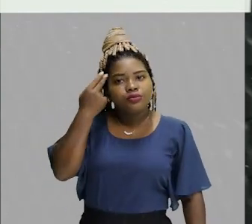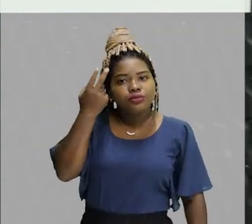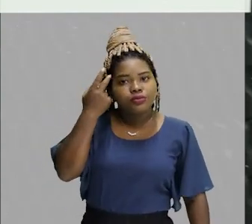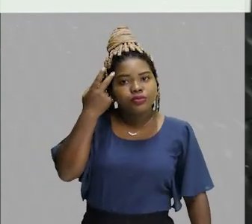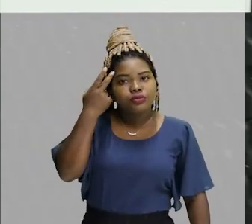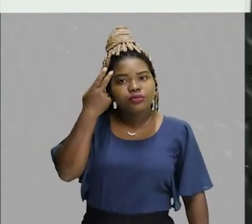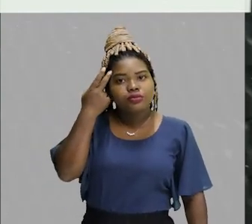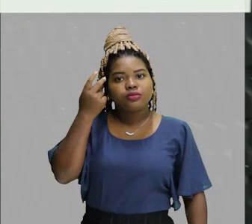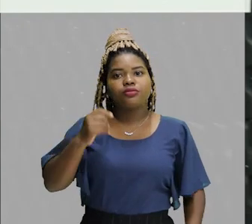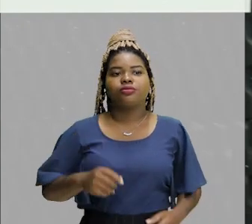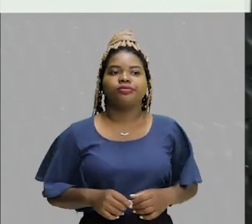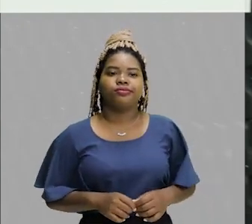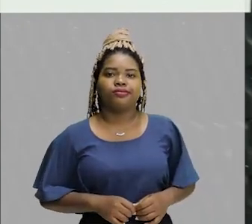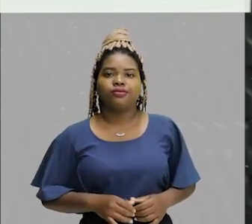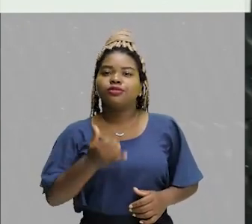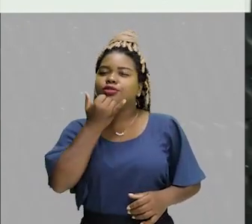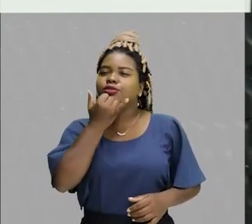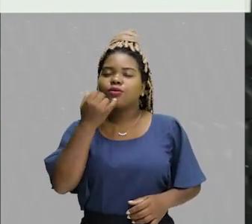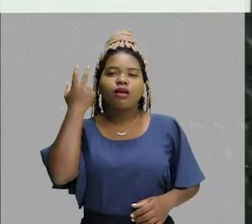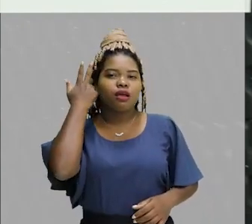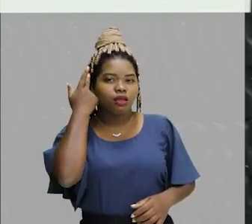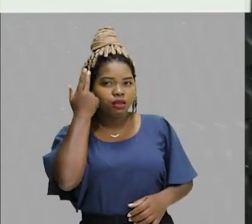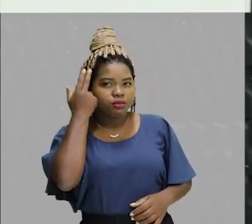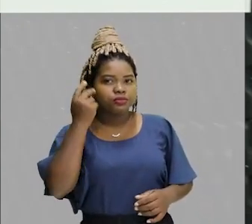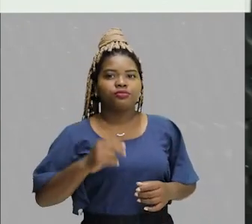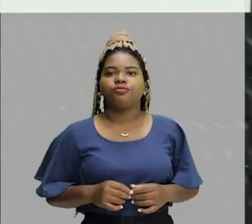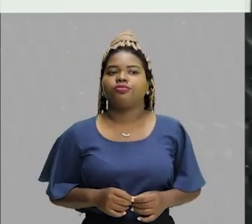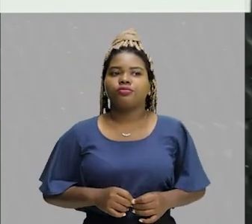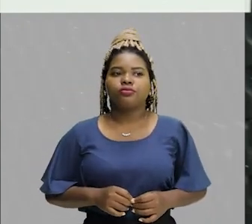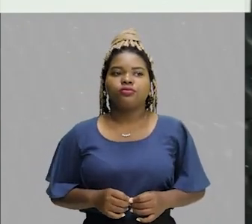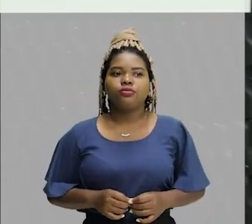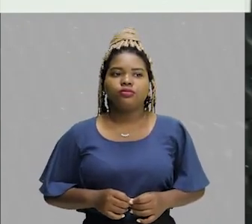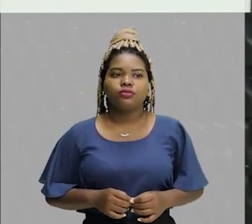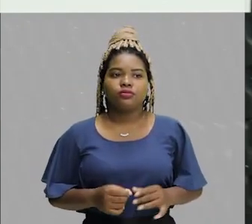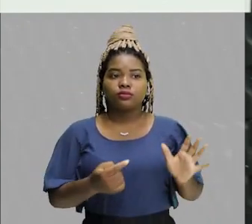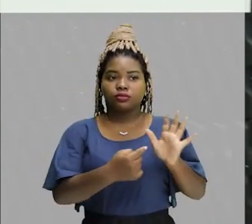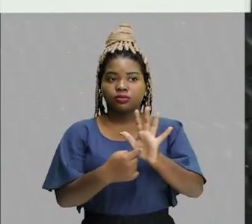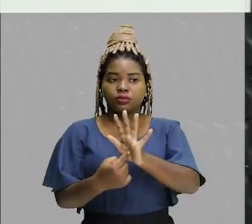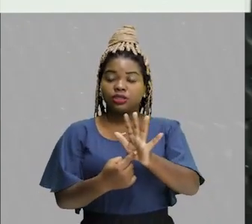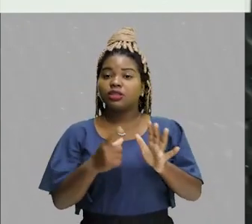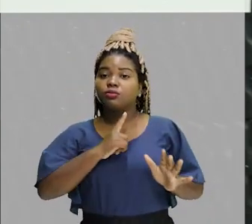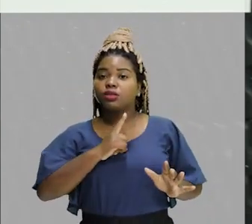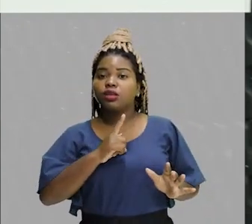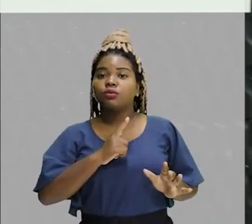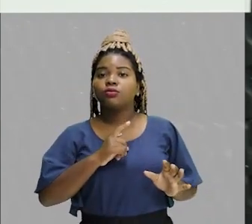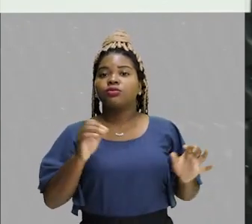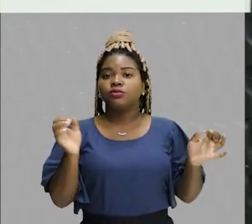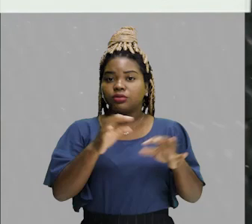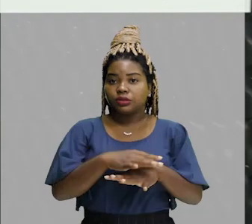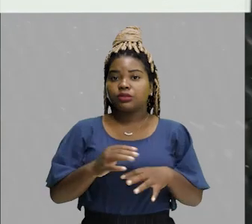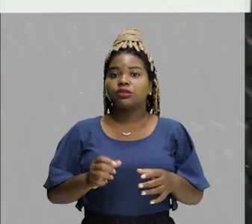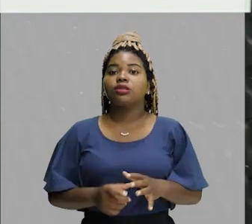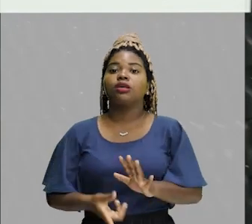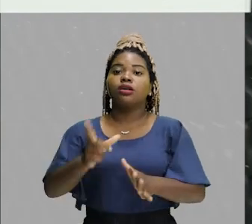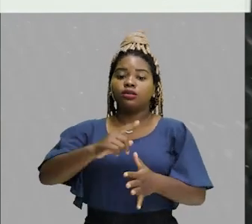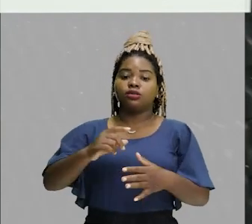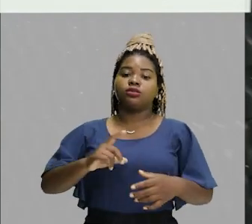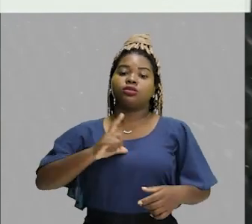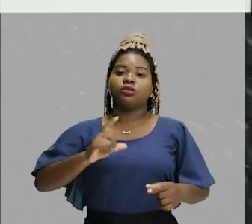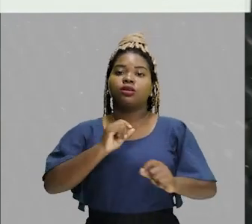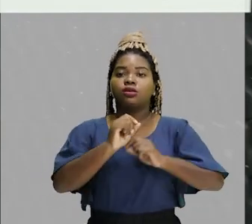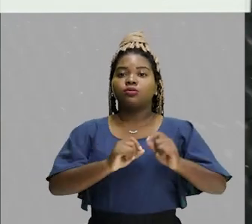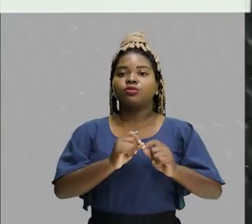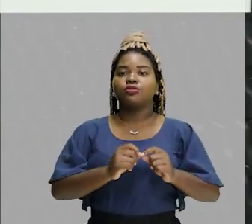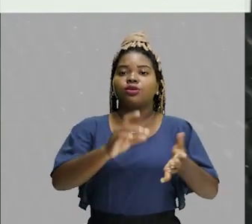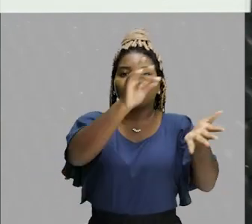conclusão advém de uma demonstração das premissas, onde eu já tenho algo como verdade pré-estabelecida e eu só